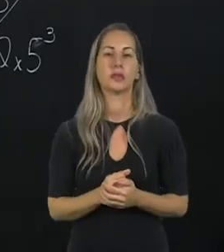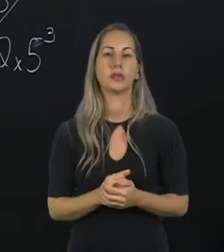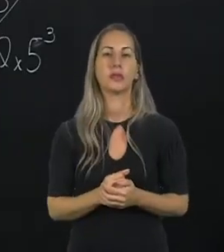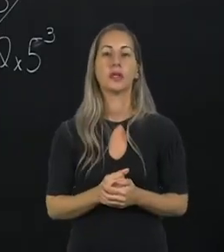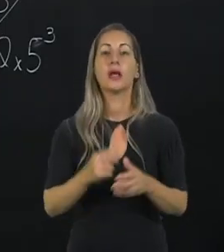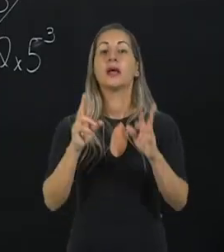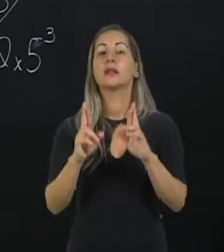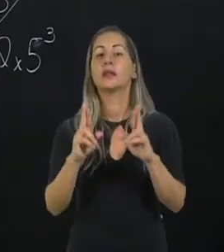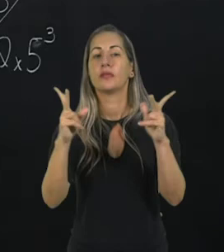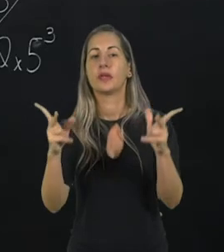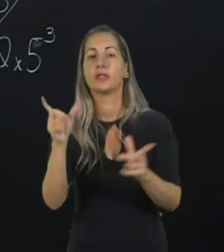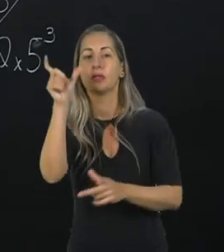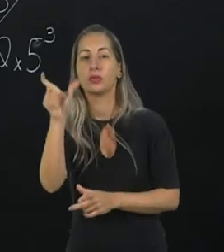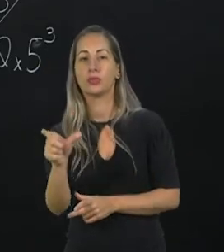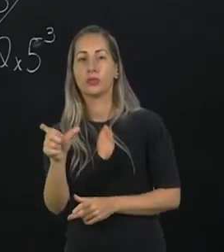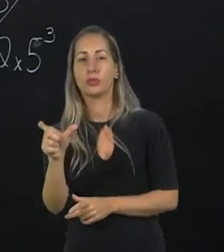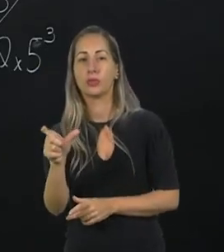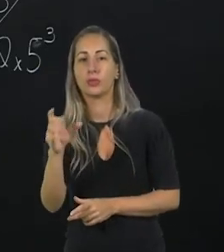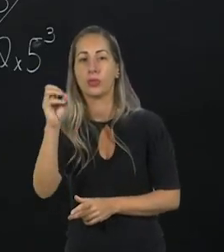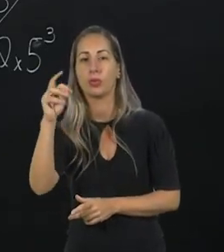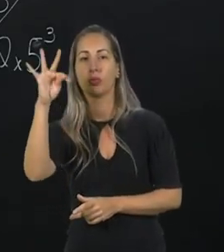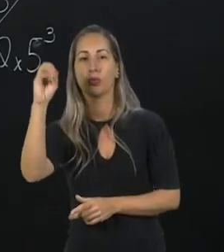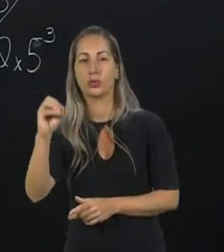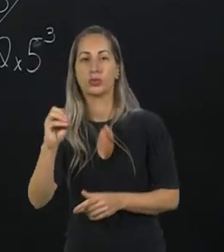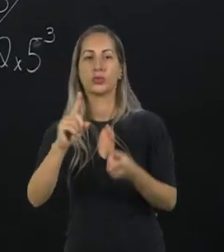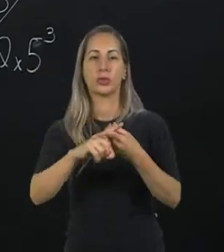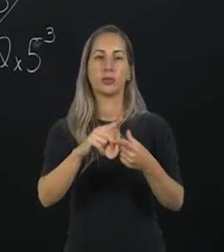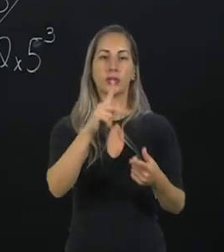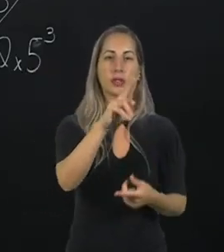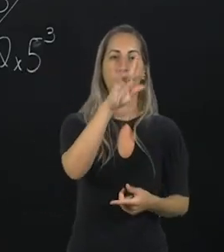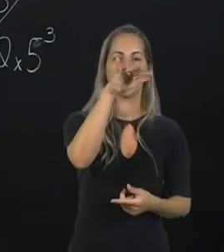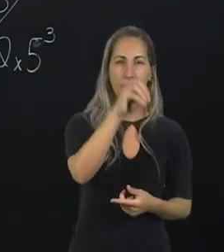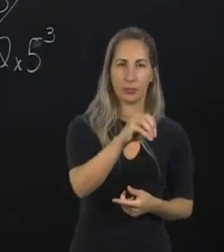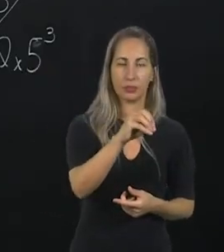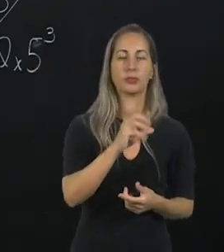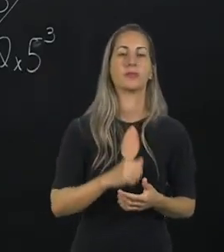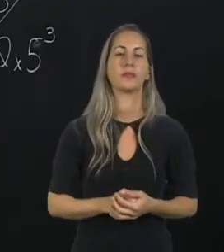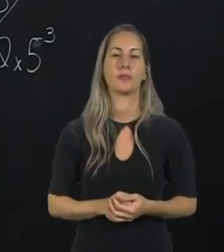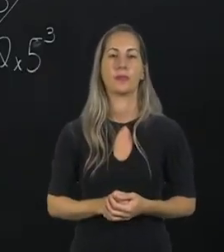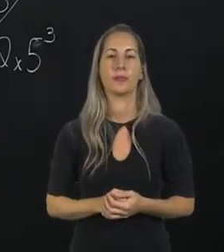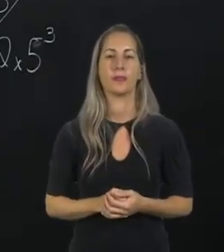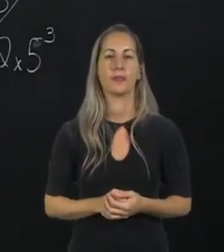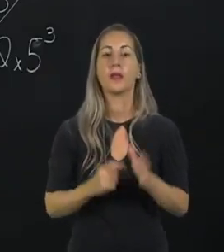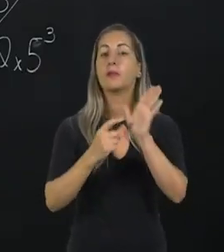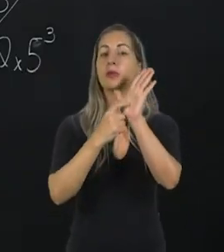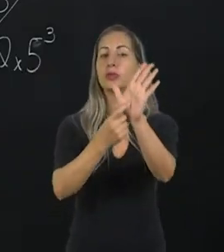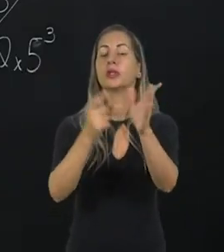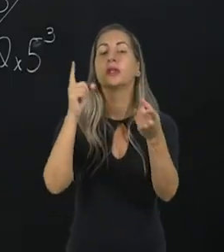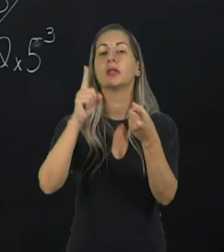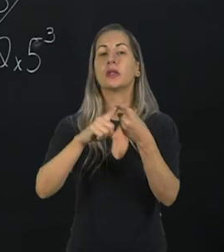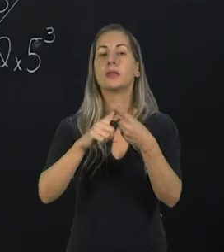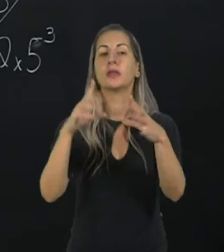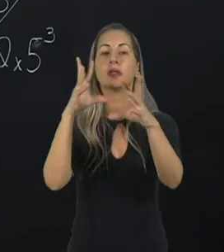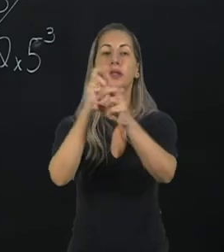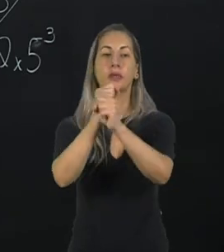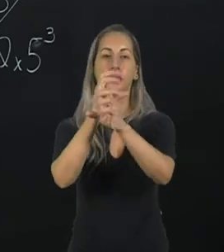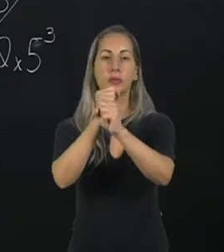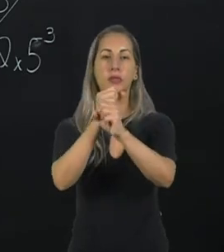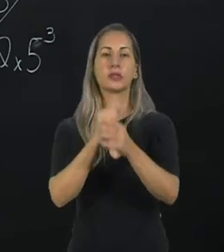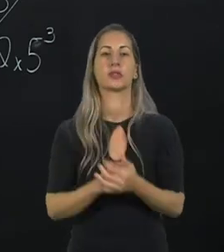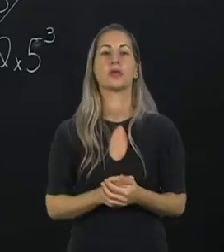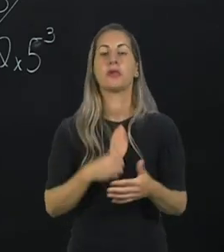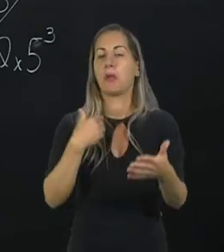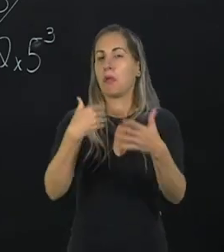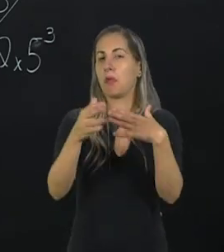a diferença entre o número composto e o número primo. Além disso, te mostrei também a decomposição